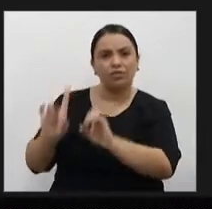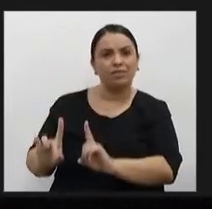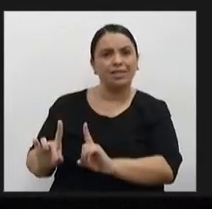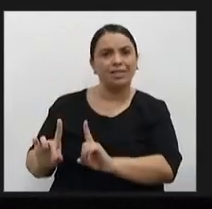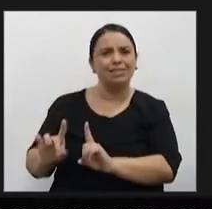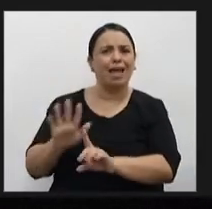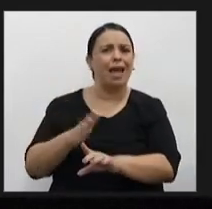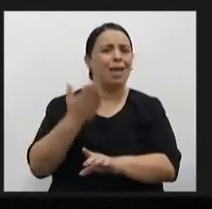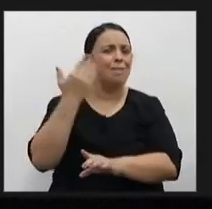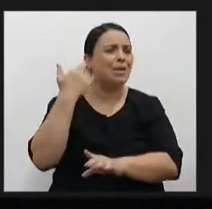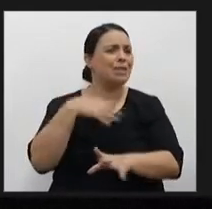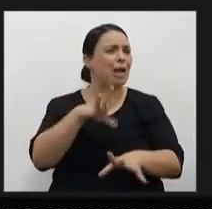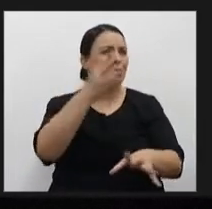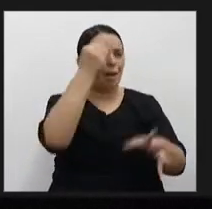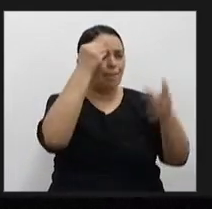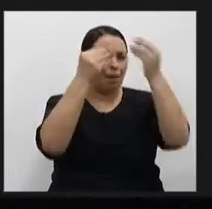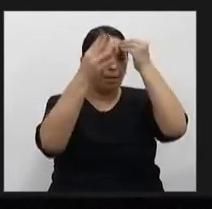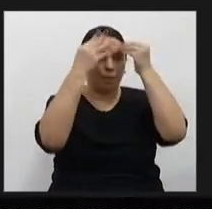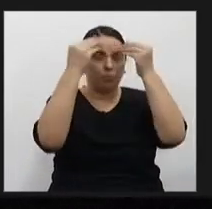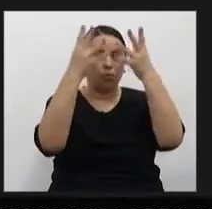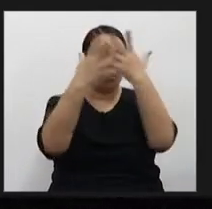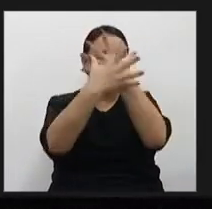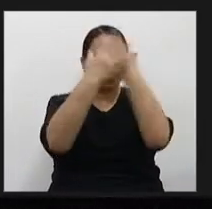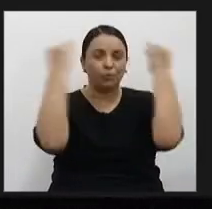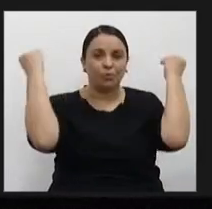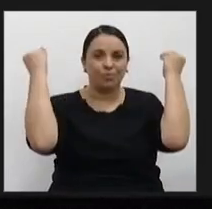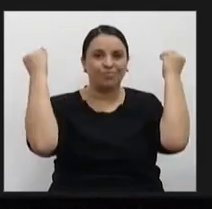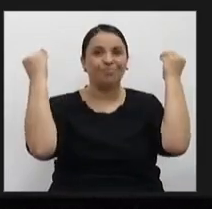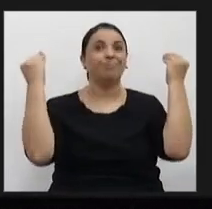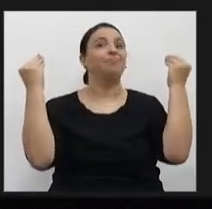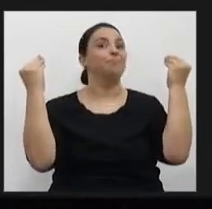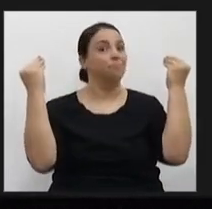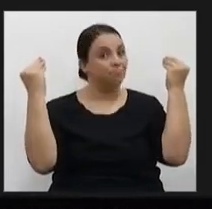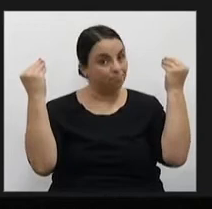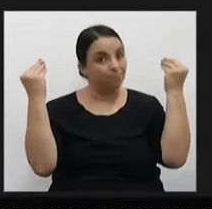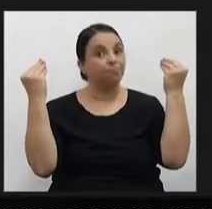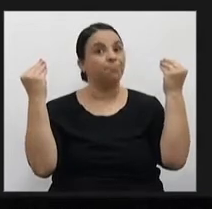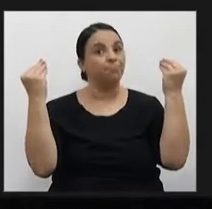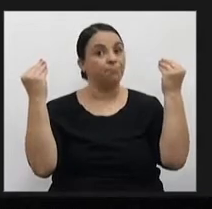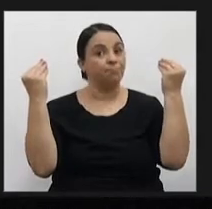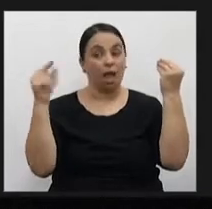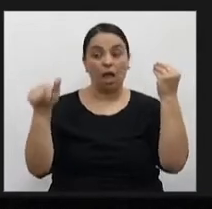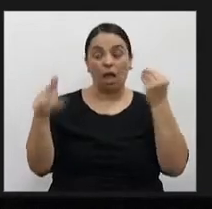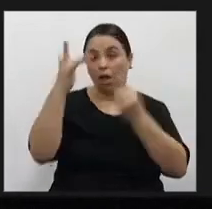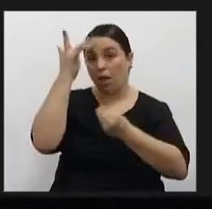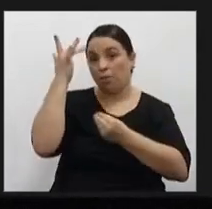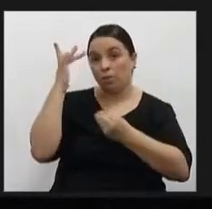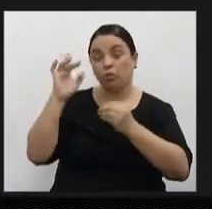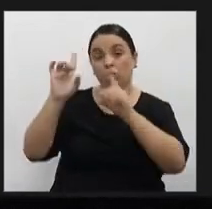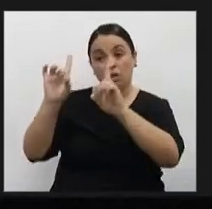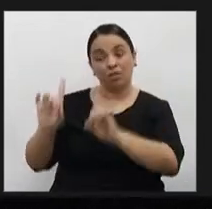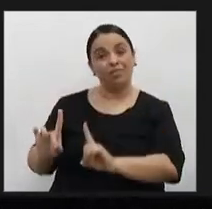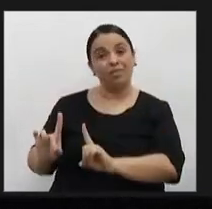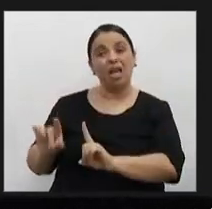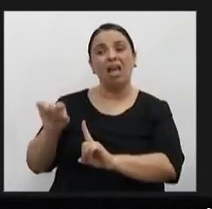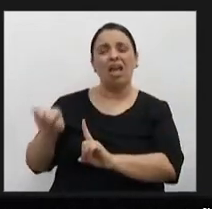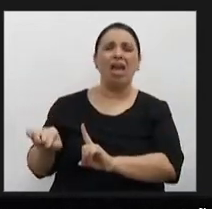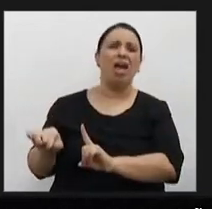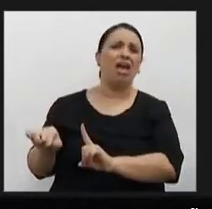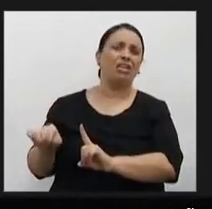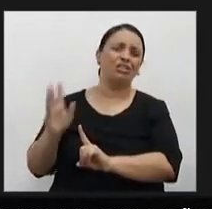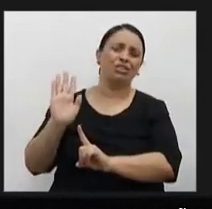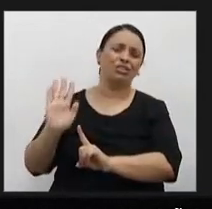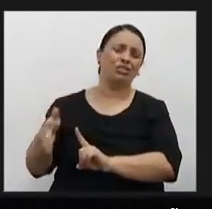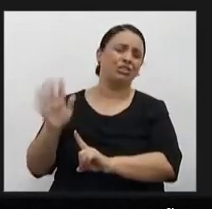elas aprenderam. Porque a pessoa com deficiência, ela, naturalmente, ela é segregada. A